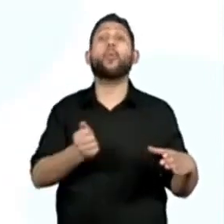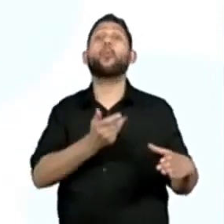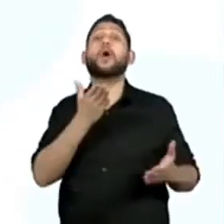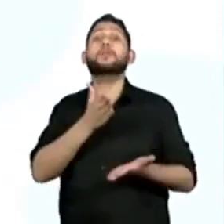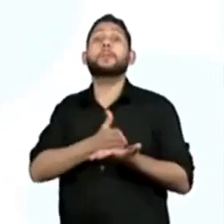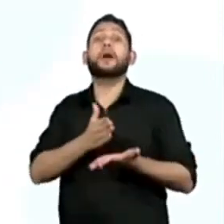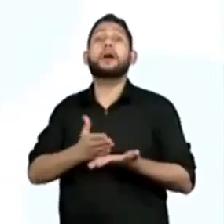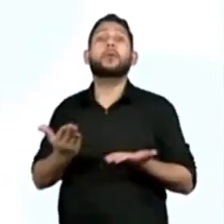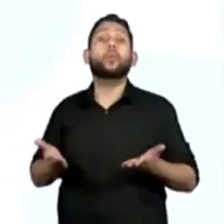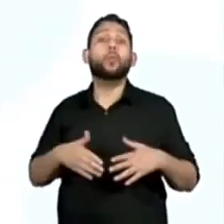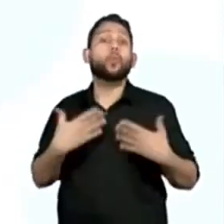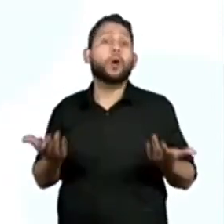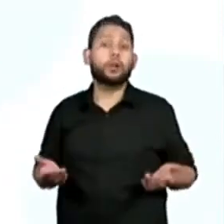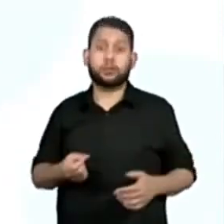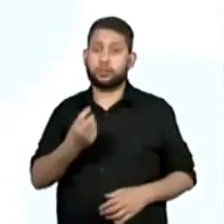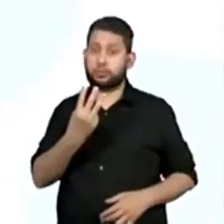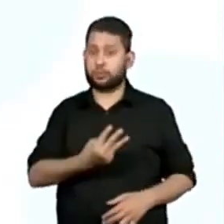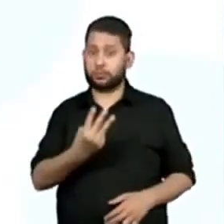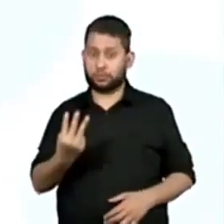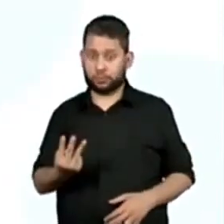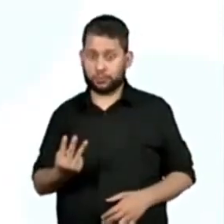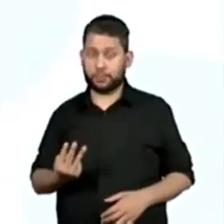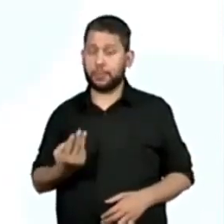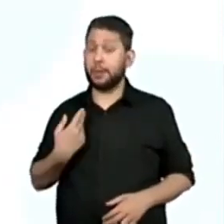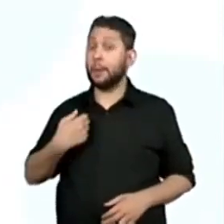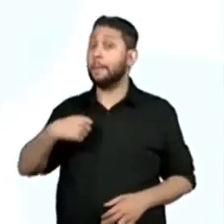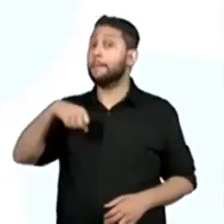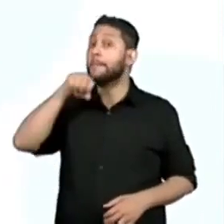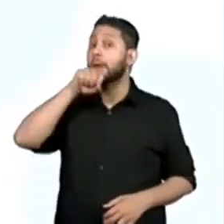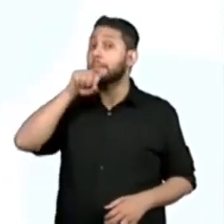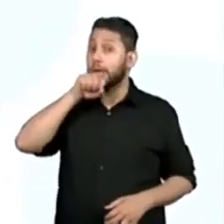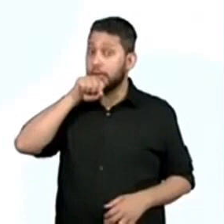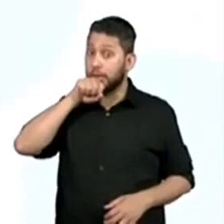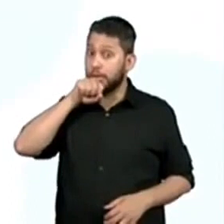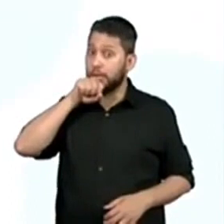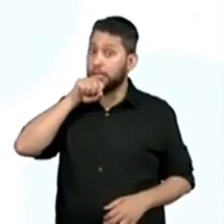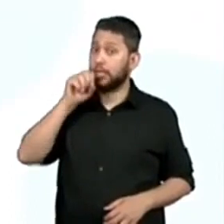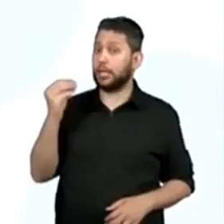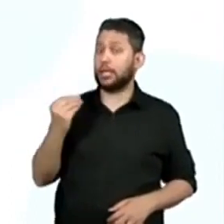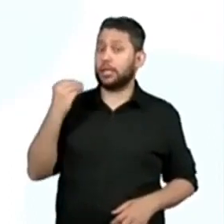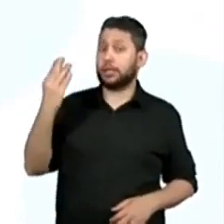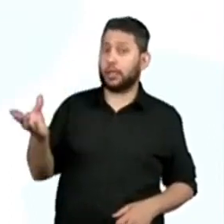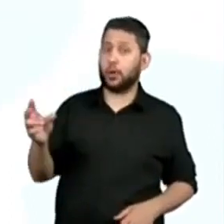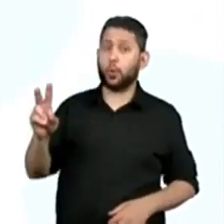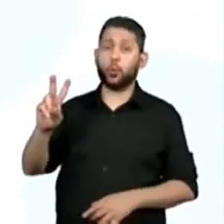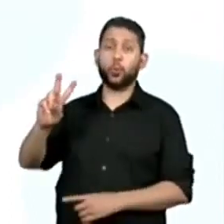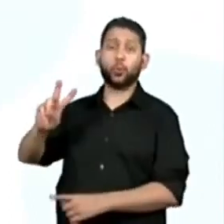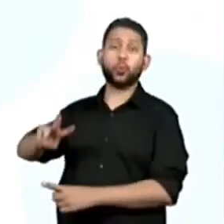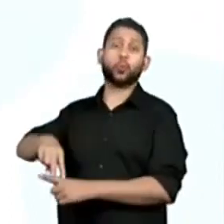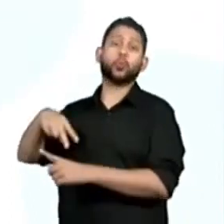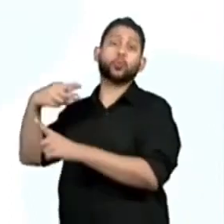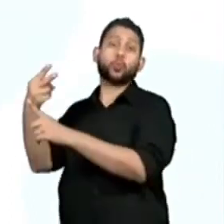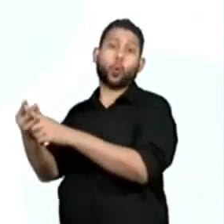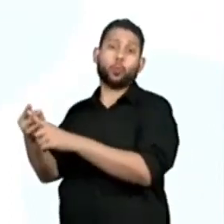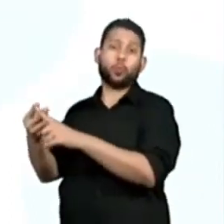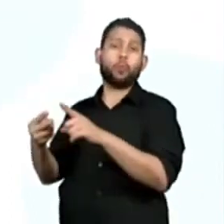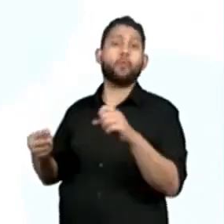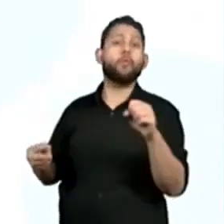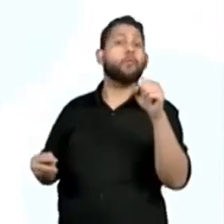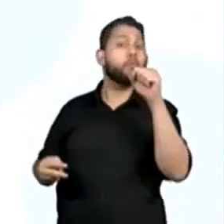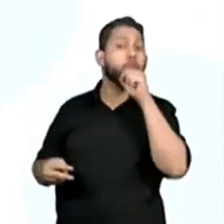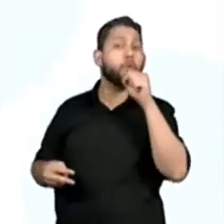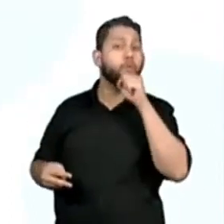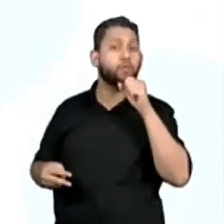e a mãe de Ana Lúcia recebeu o dobro da quantidade de pedaços da avó